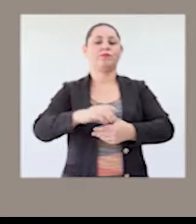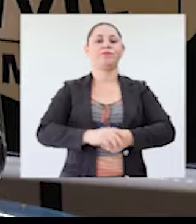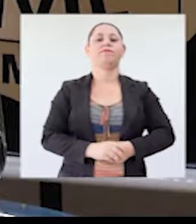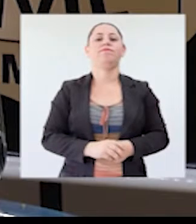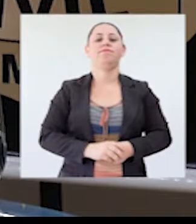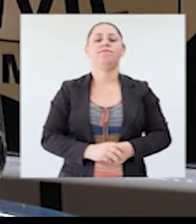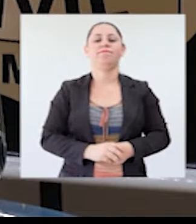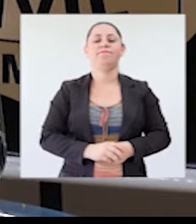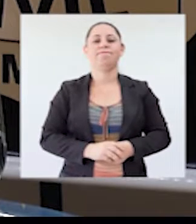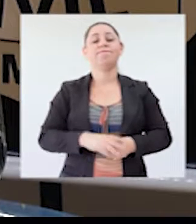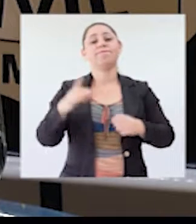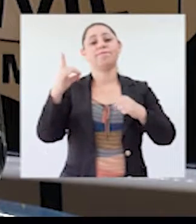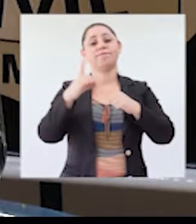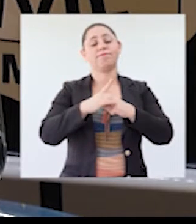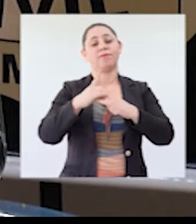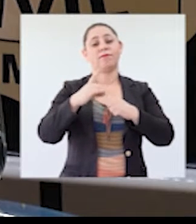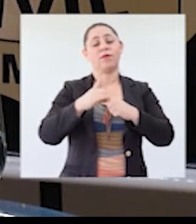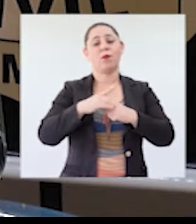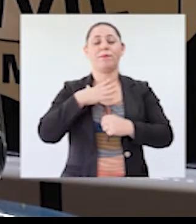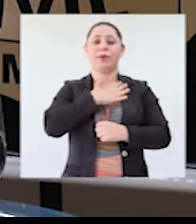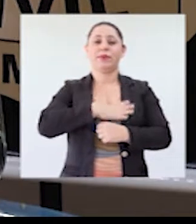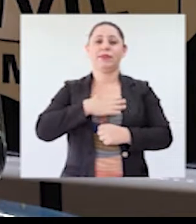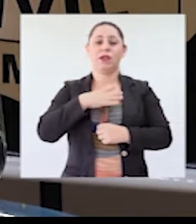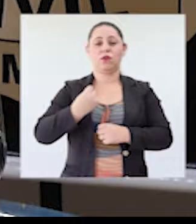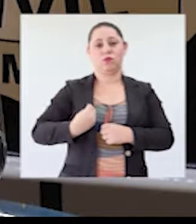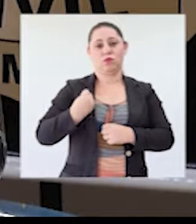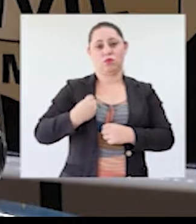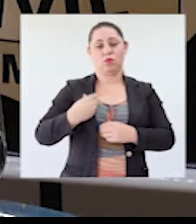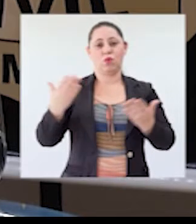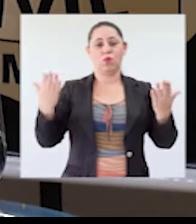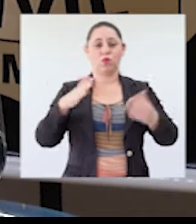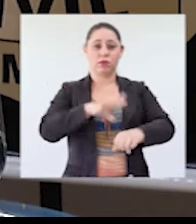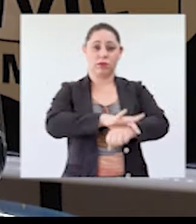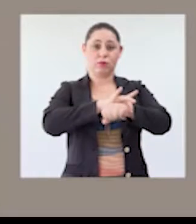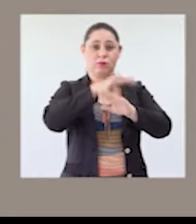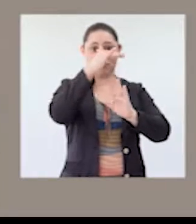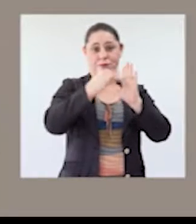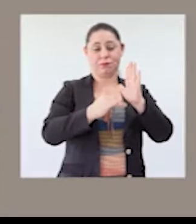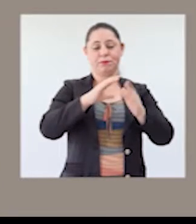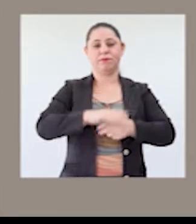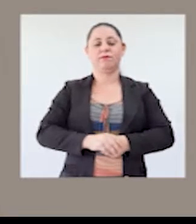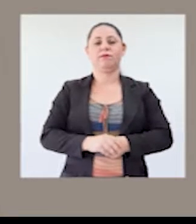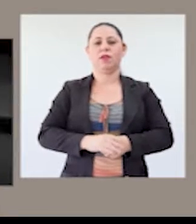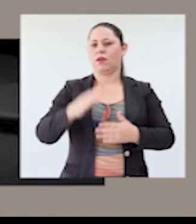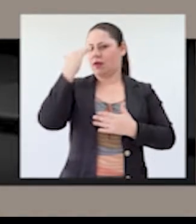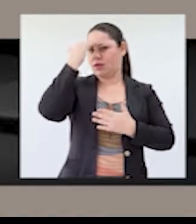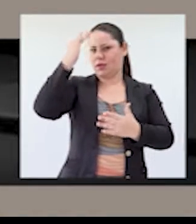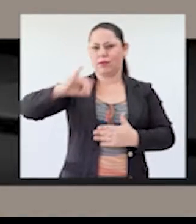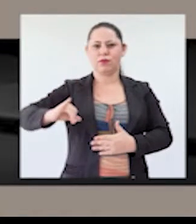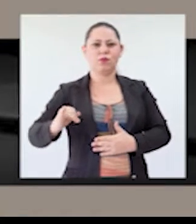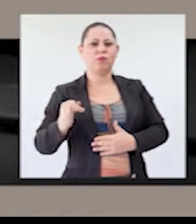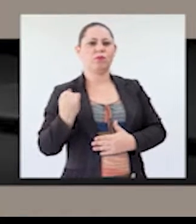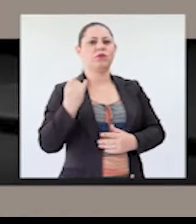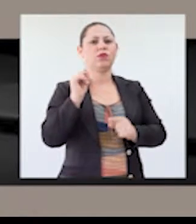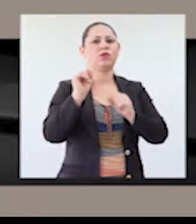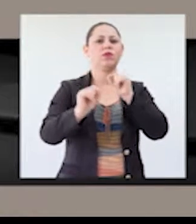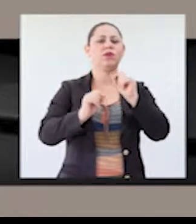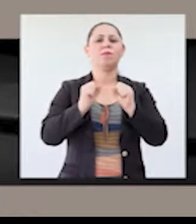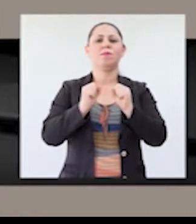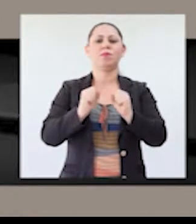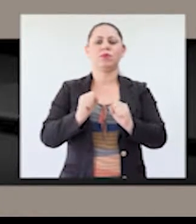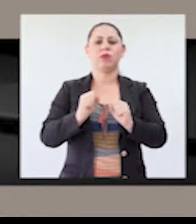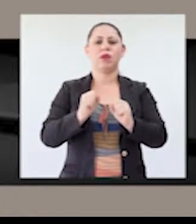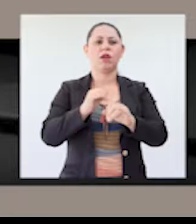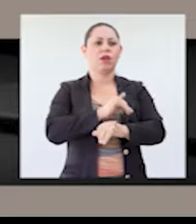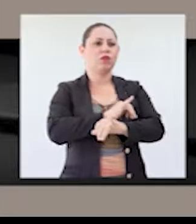Oliveira. Dr. Paulo Afonso, é um prazer ter o senhor aqui no programa Segurança em Pauta. Eu agradeço a oportunidade de poder levar